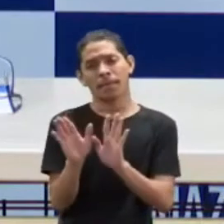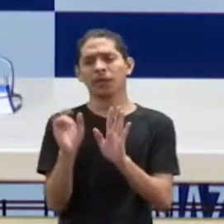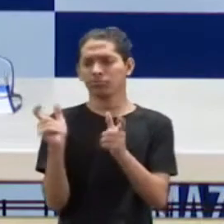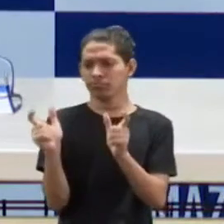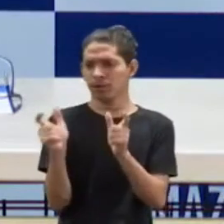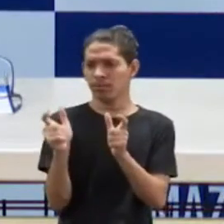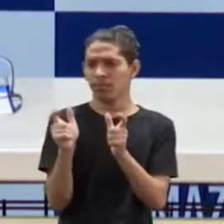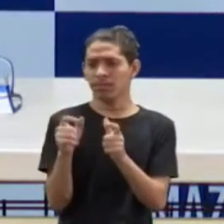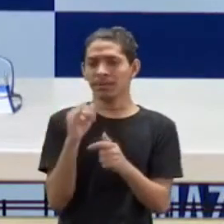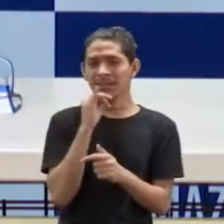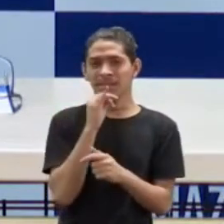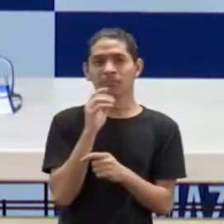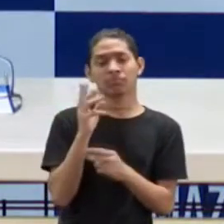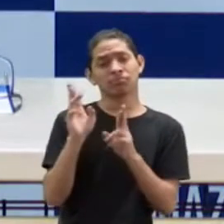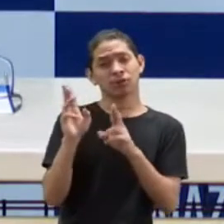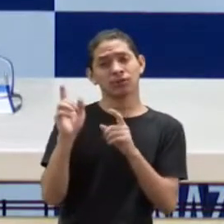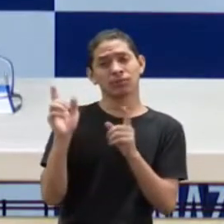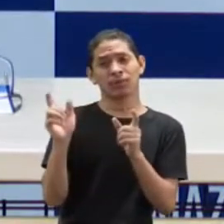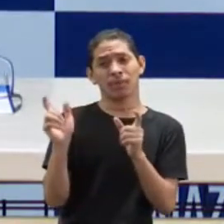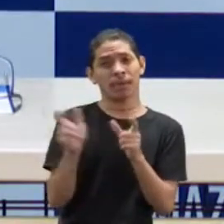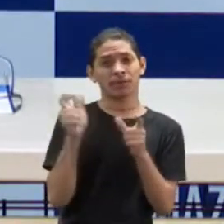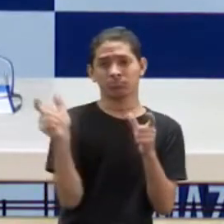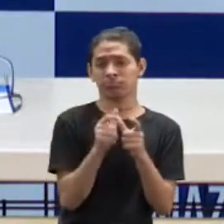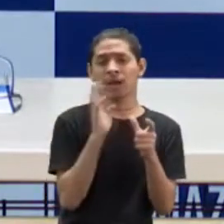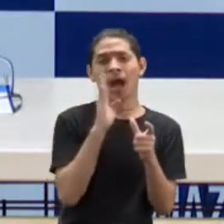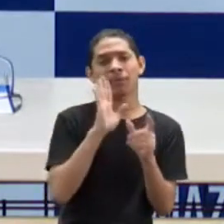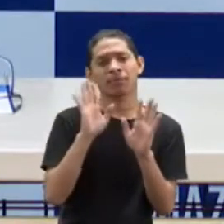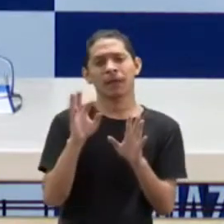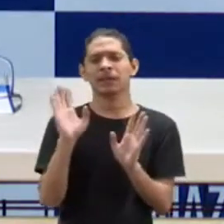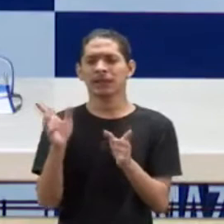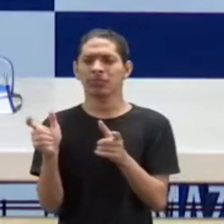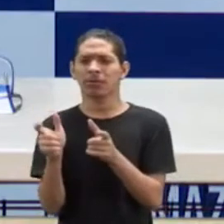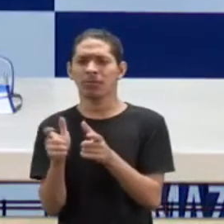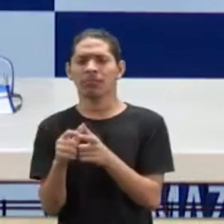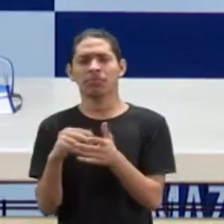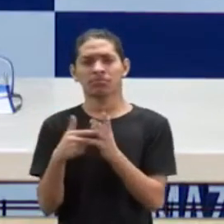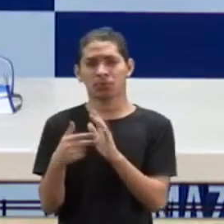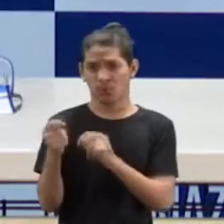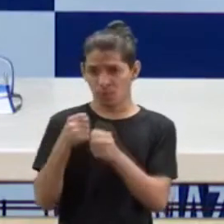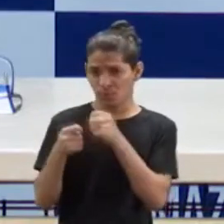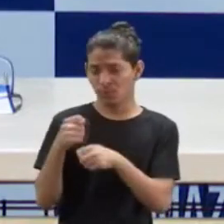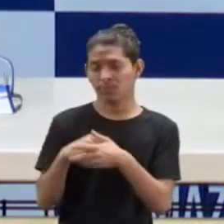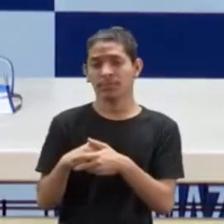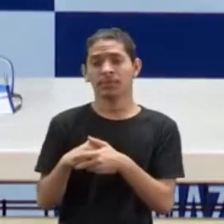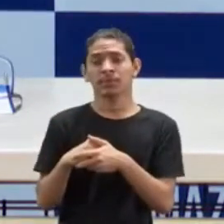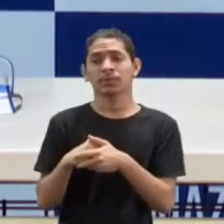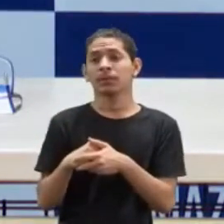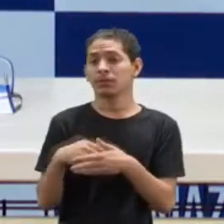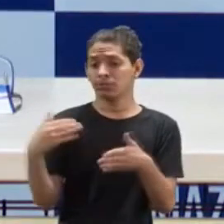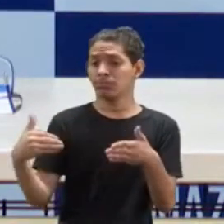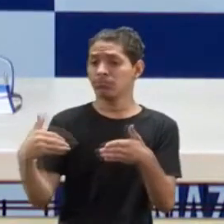mas esperávamos que eles pudessem estar caindo mais rapidamente mas já encontrou uma estabilidade EA